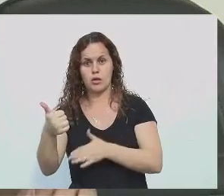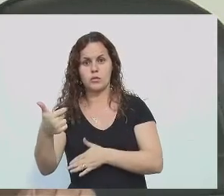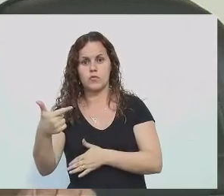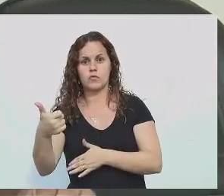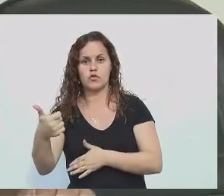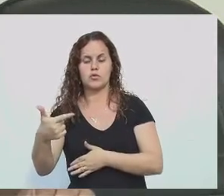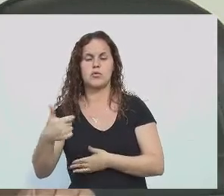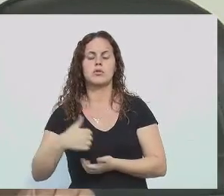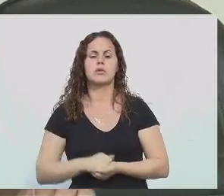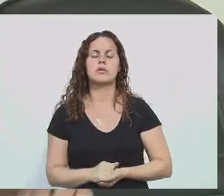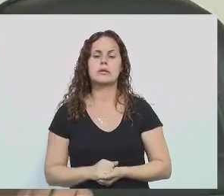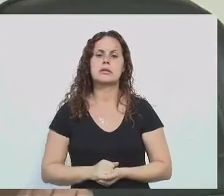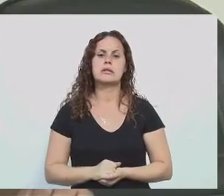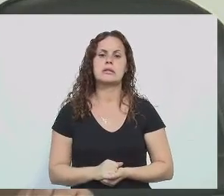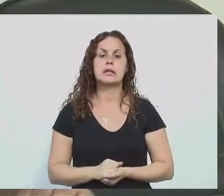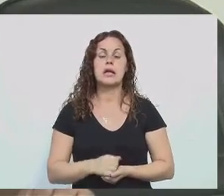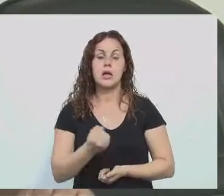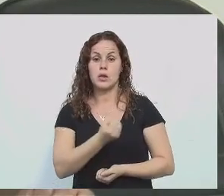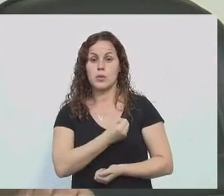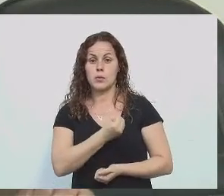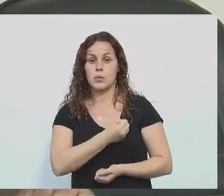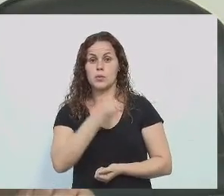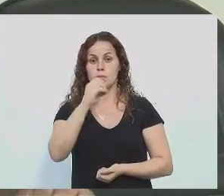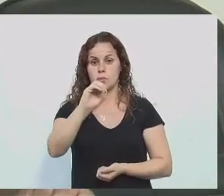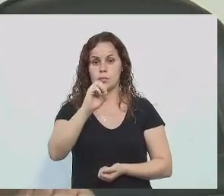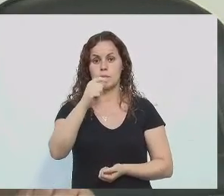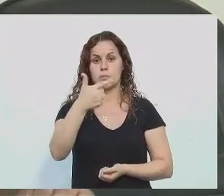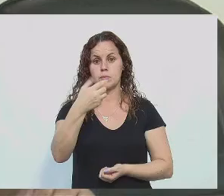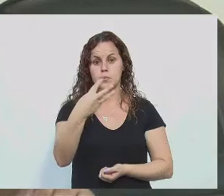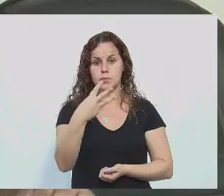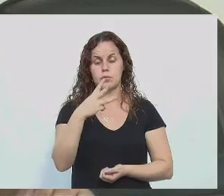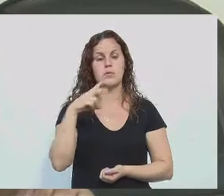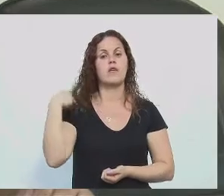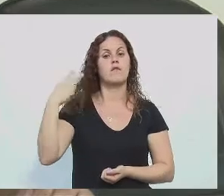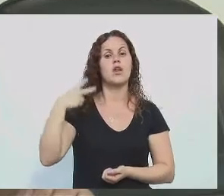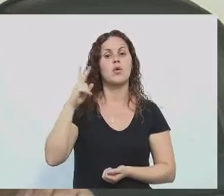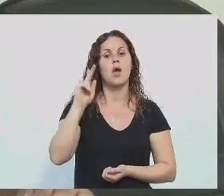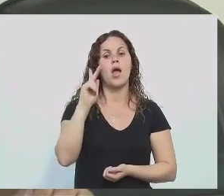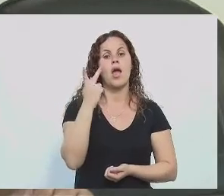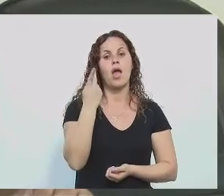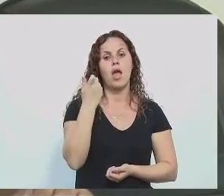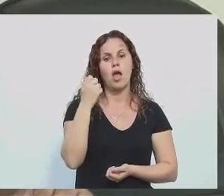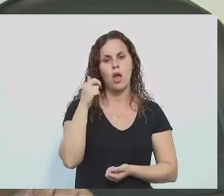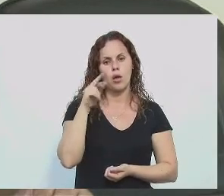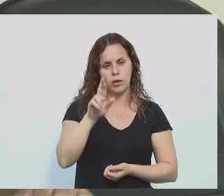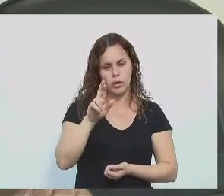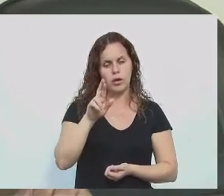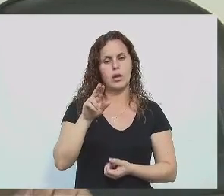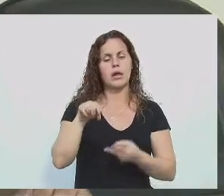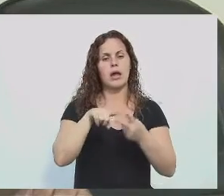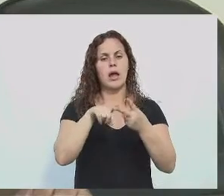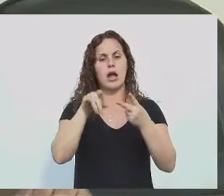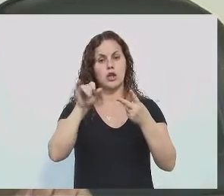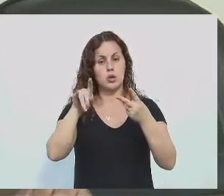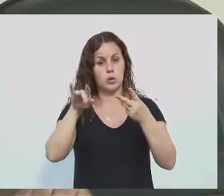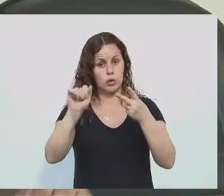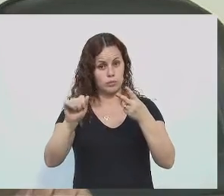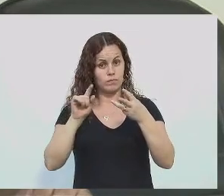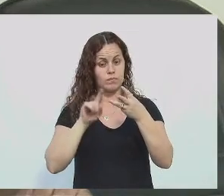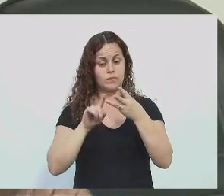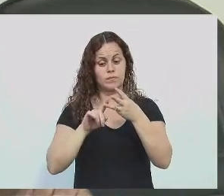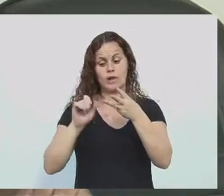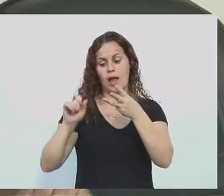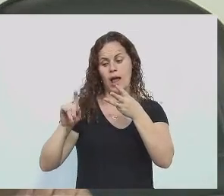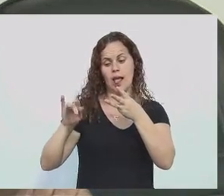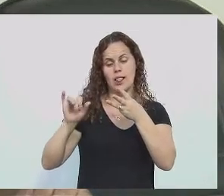2021-2022. Requerimento 023, Helder Evangelista, Antônio Elias Cardoso, Arlinda Antônio